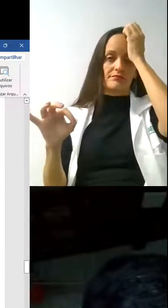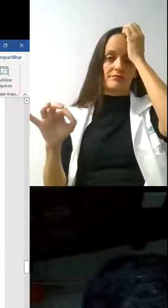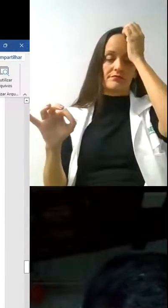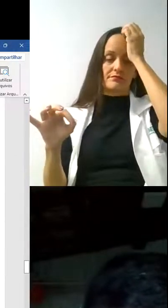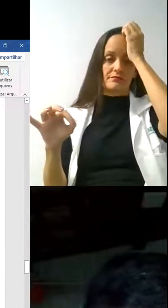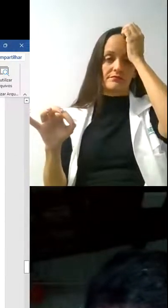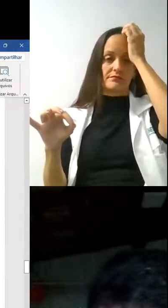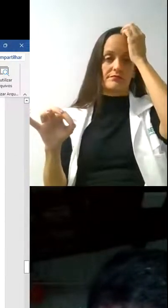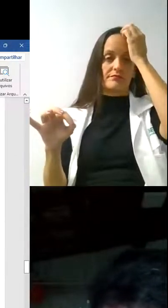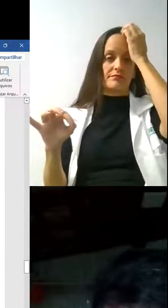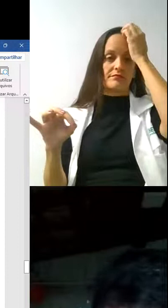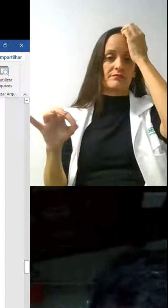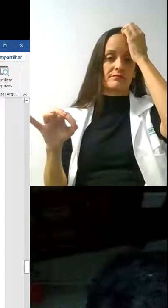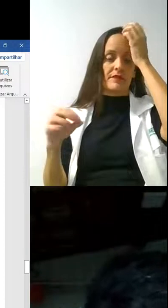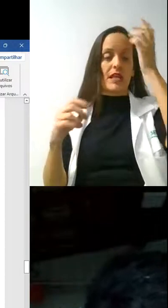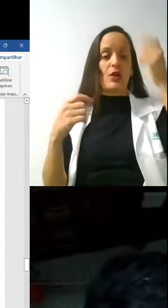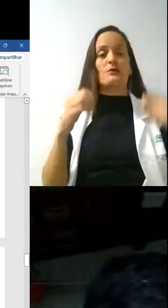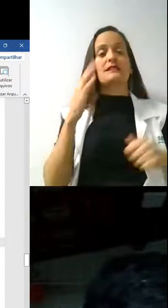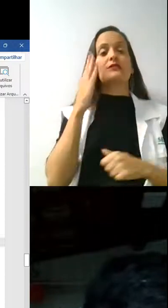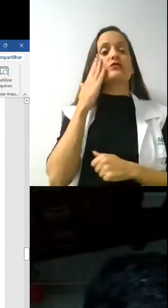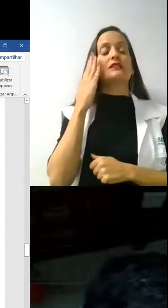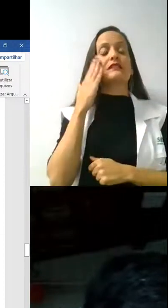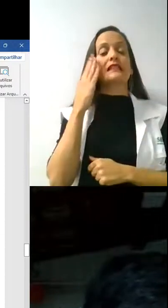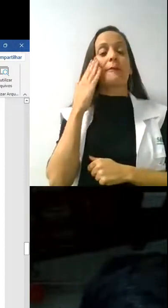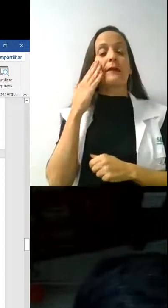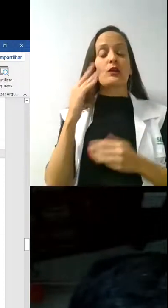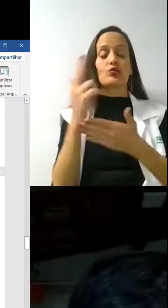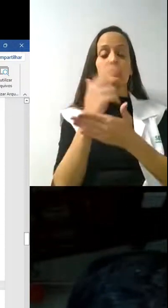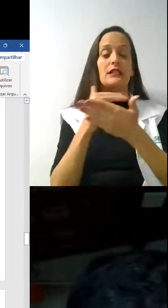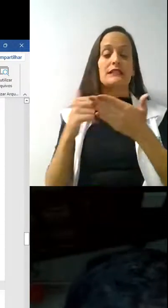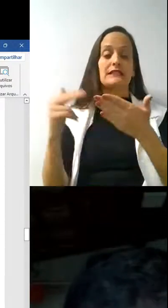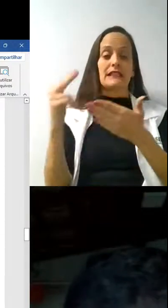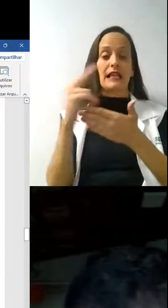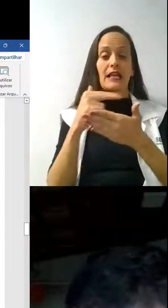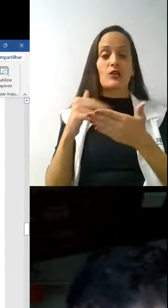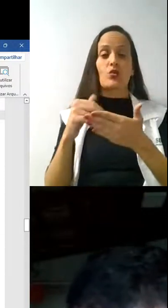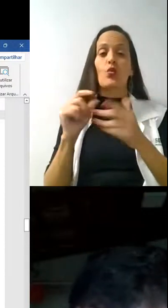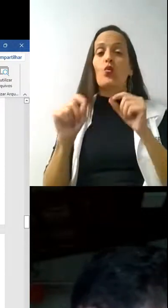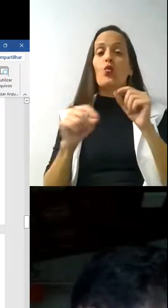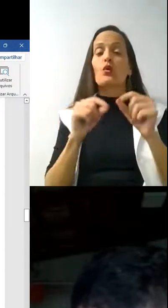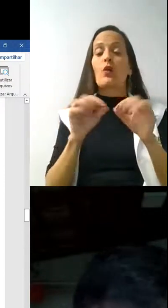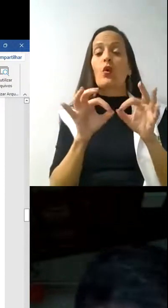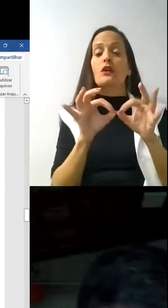vão total aqui, ó, é de quanto? A gente já mediu ele aqui, ó. Ele é de